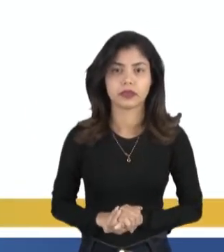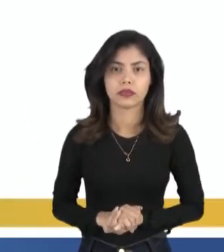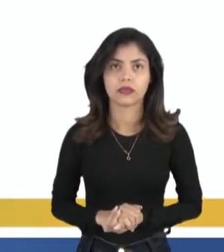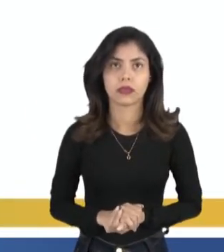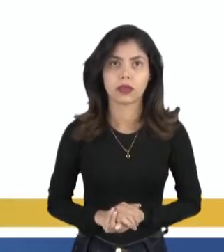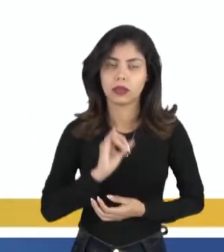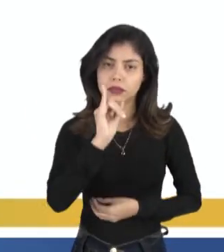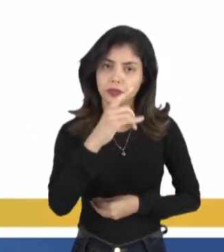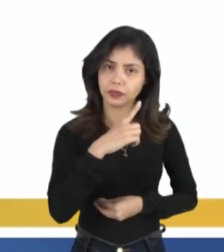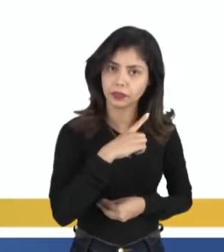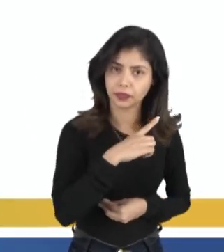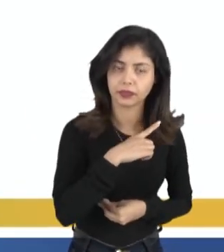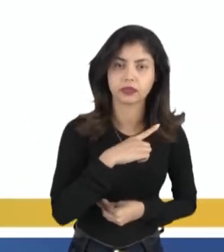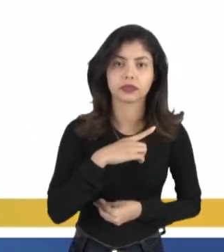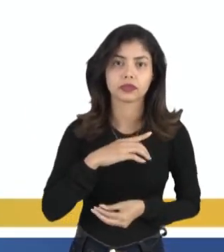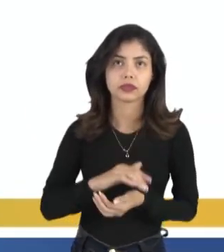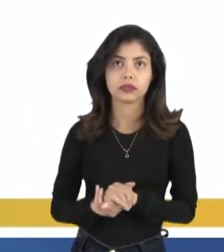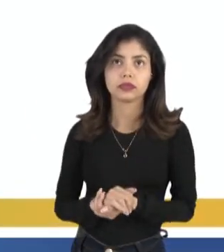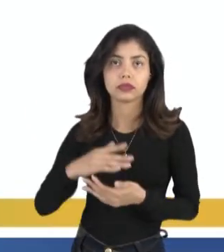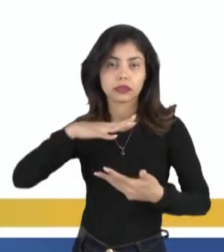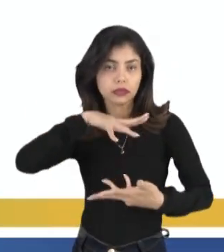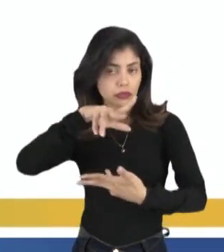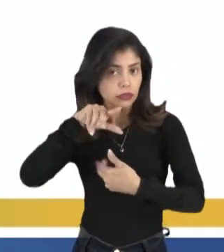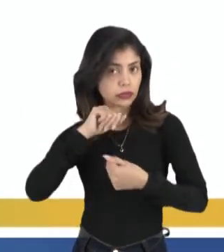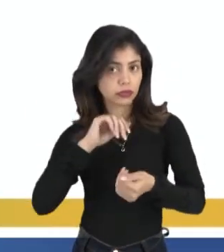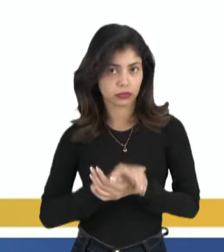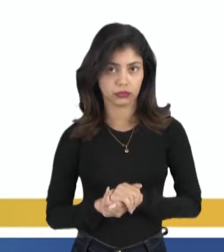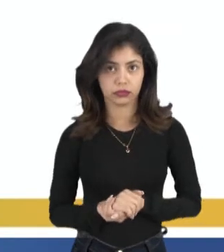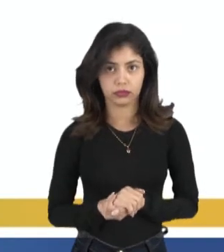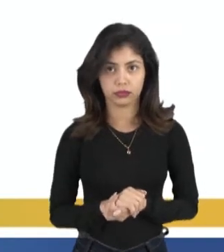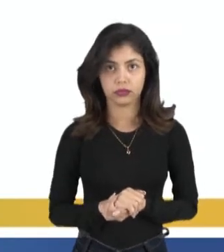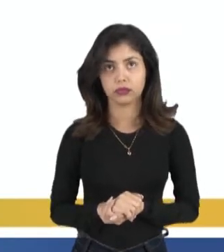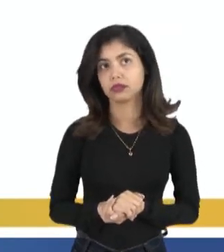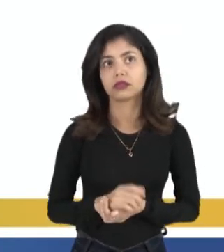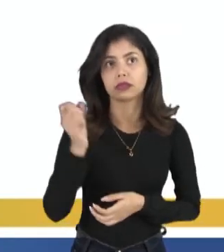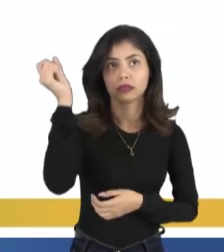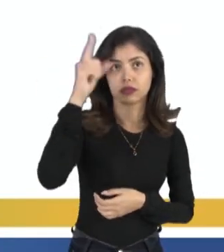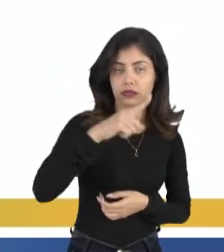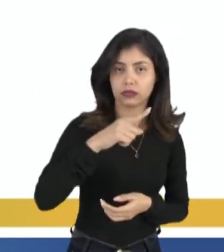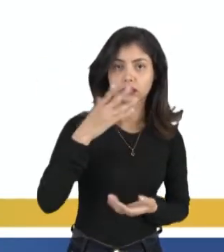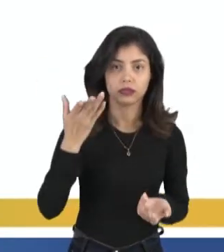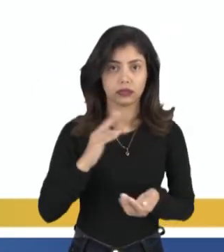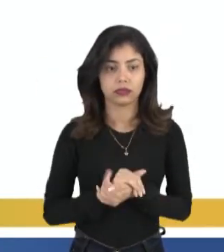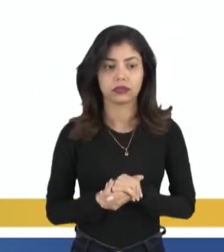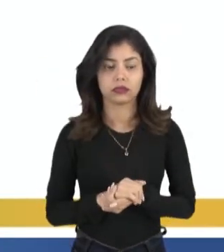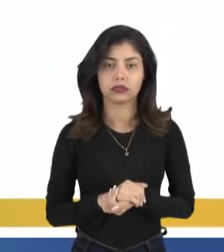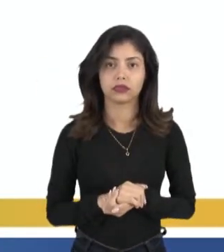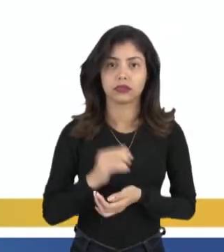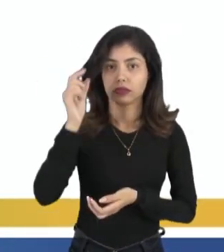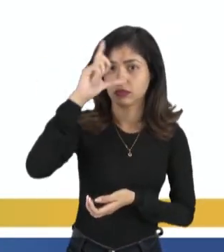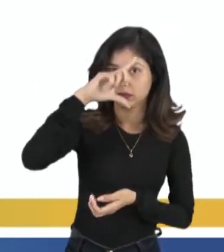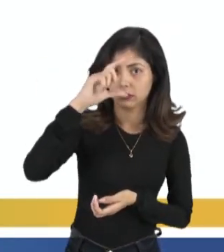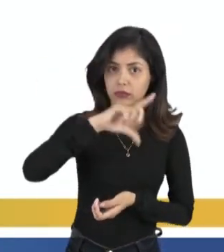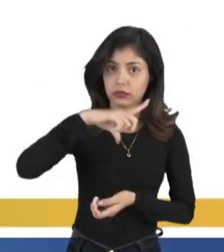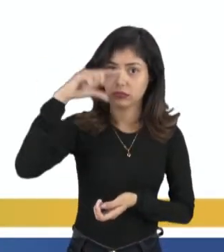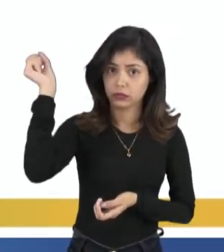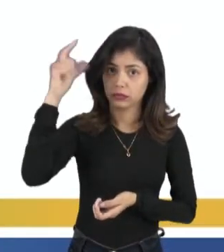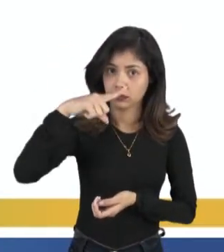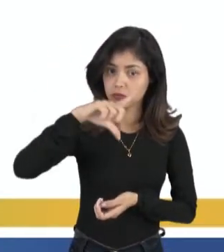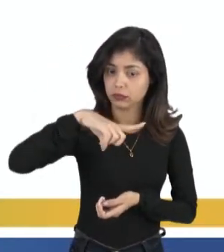solar. Se eu tiver a Terra entre a Lua e o Sol, vai ser eclipse lunar. Interessante, ó, que